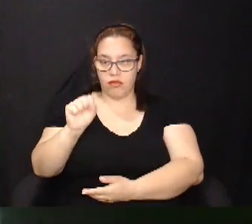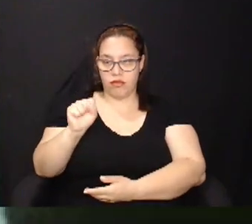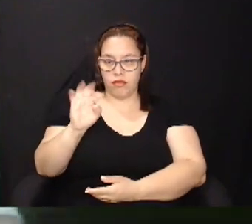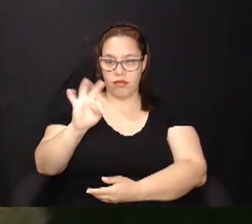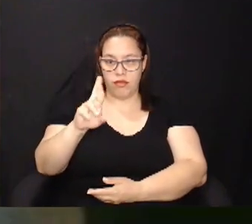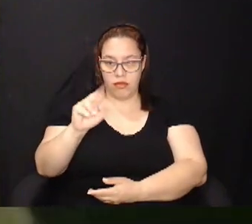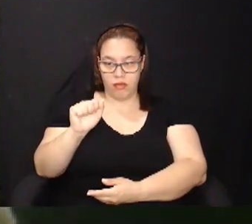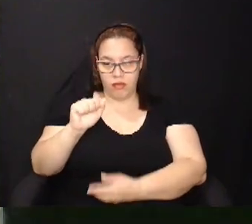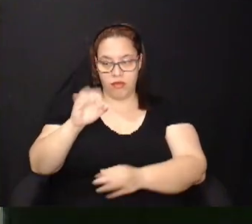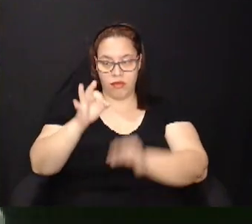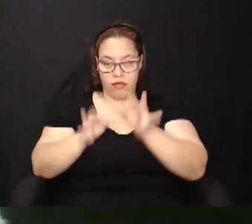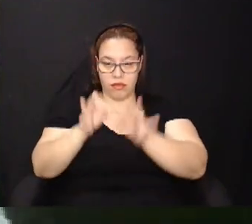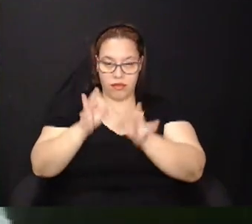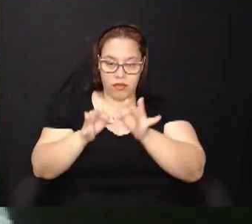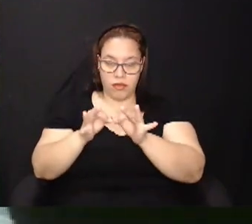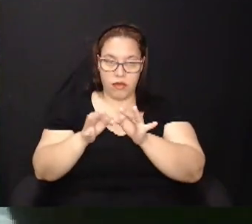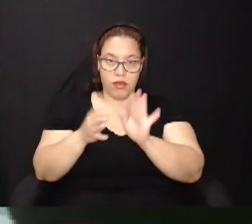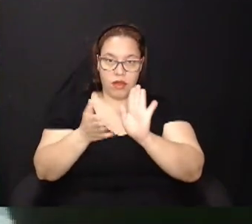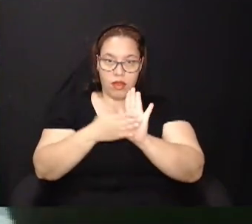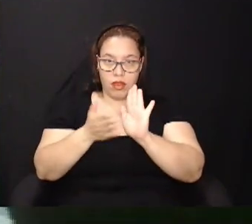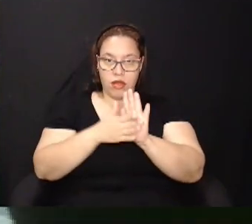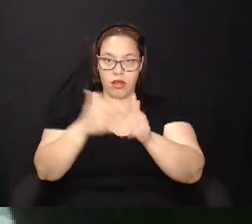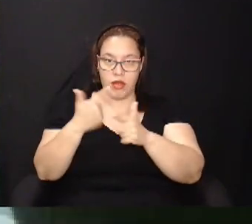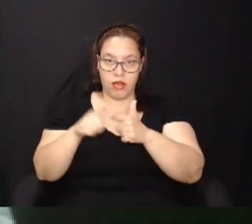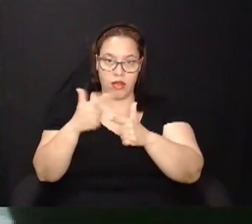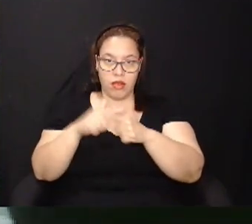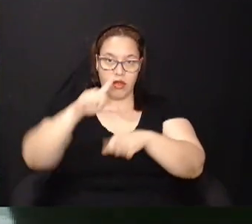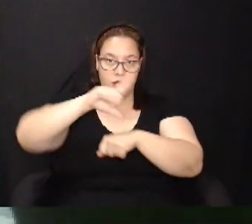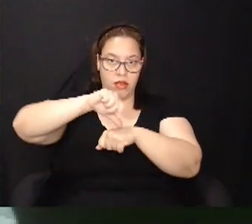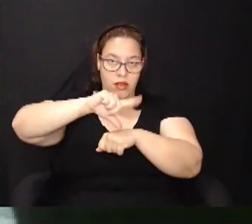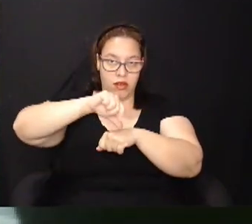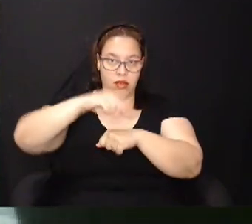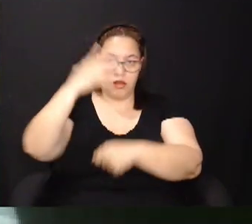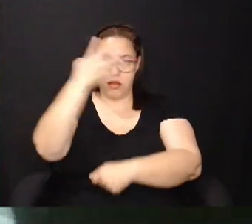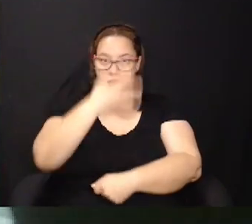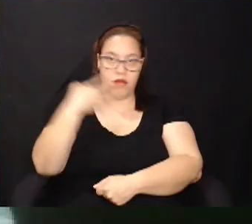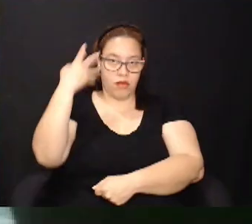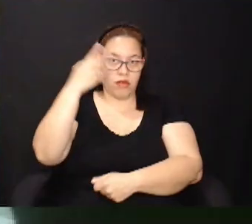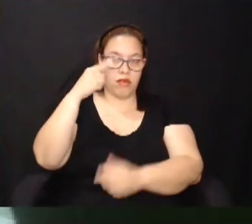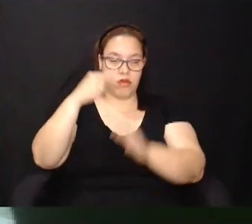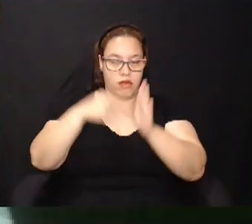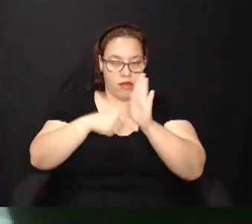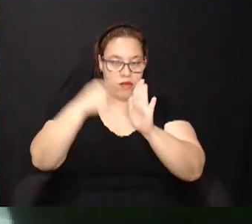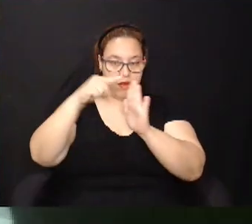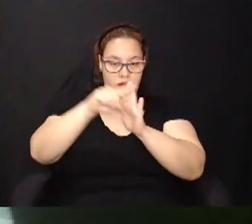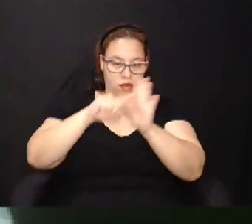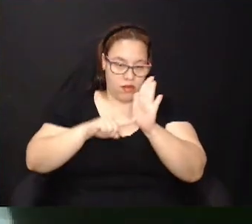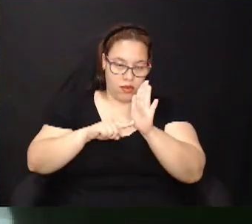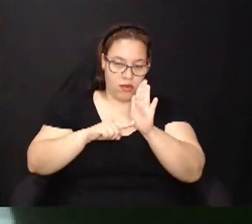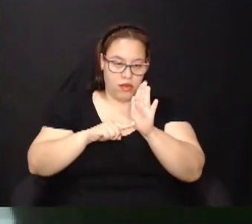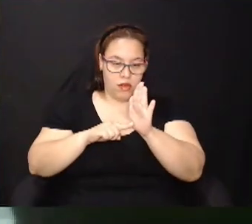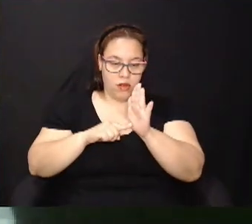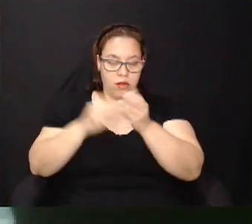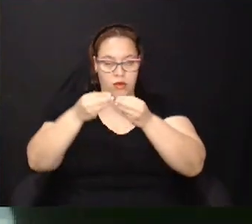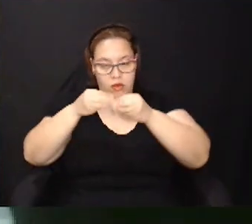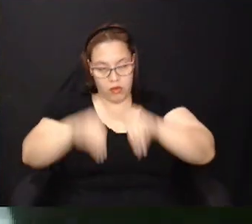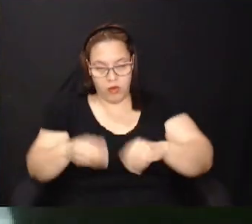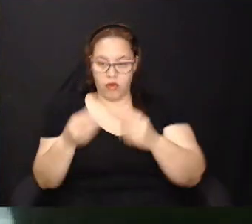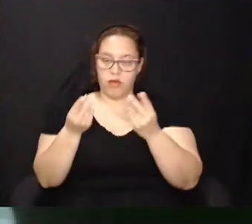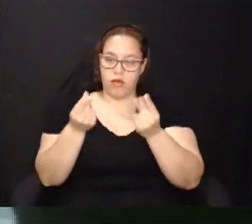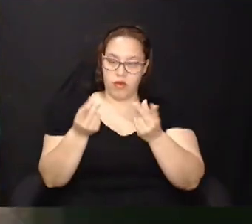gente vai tratar os principais problemas, né? São atrasos superiores a 4 horas, cancelamento de voo, situações que geram prejuízo financeiro no